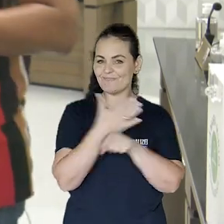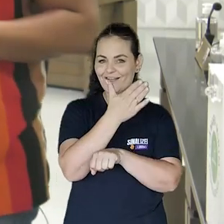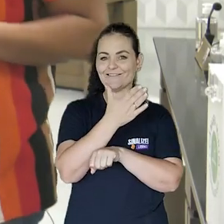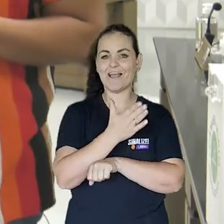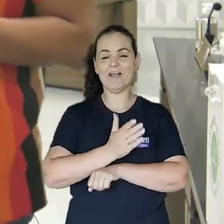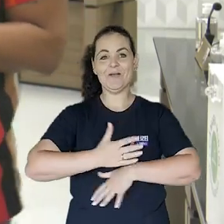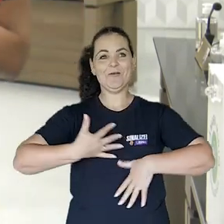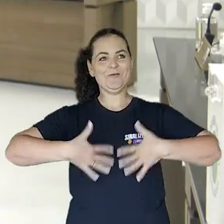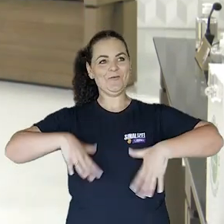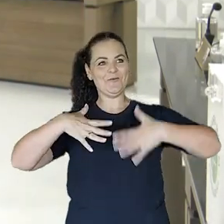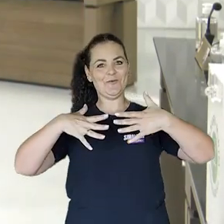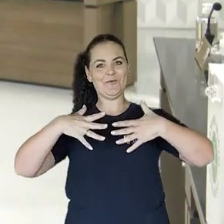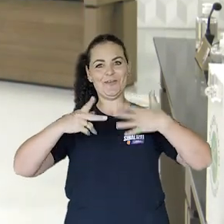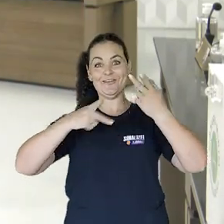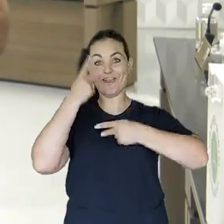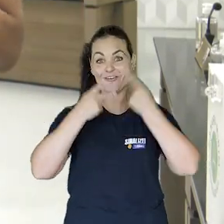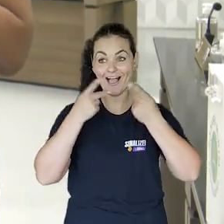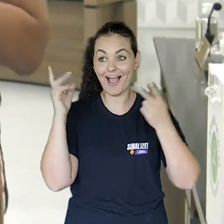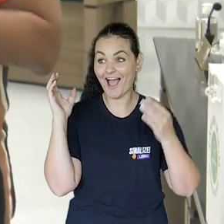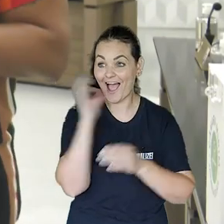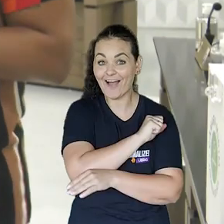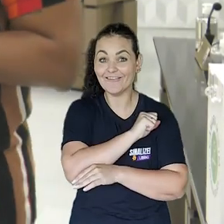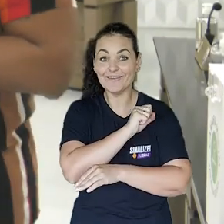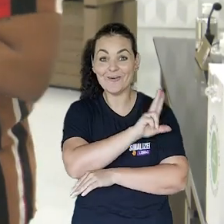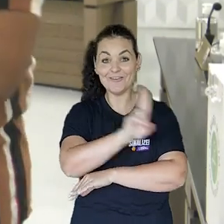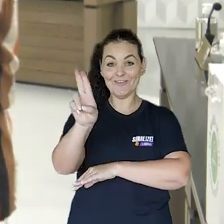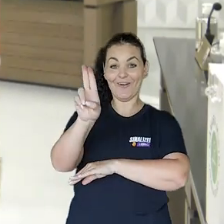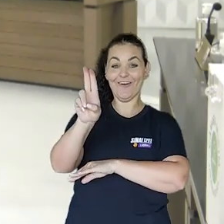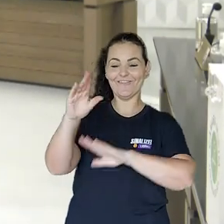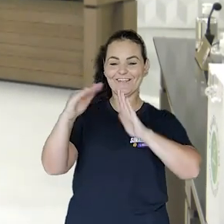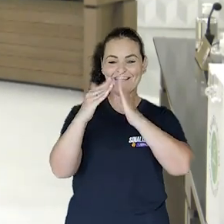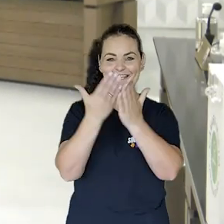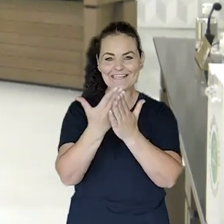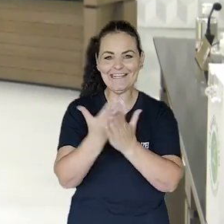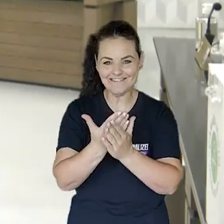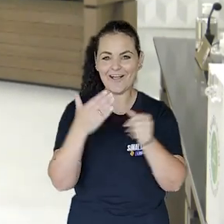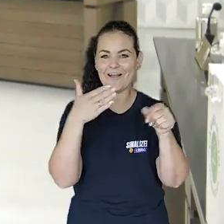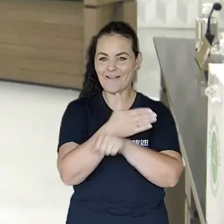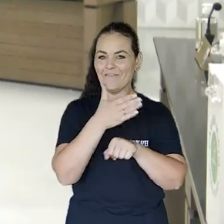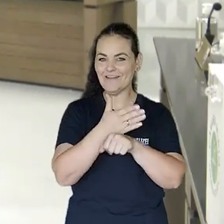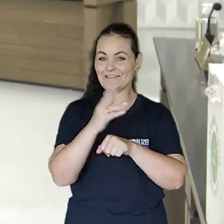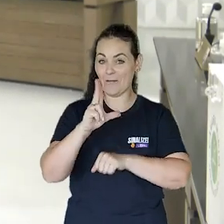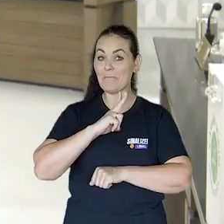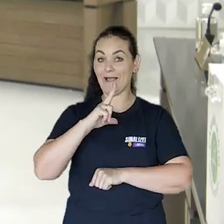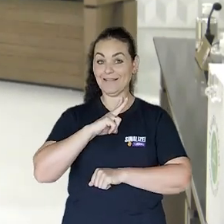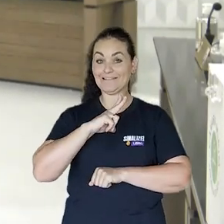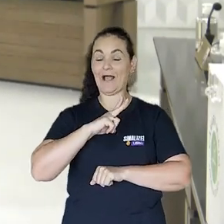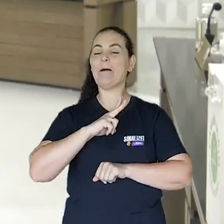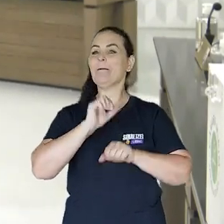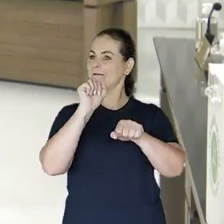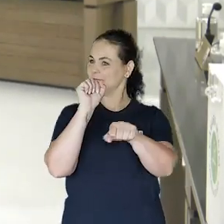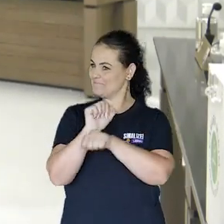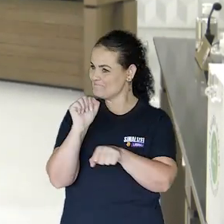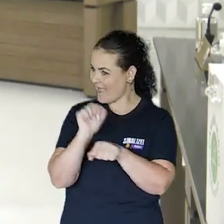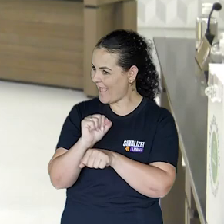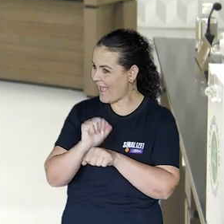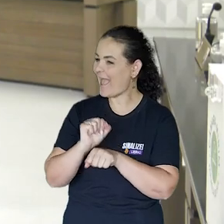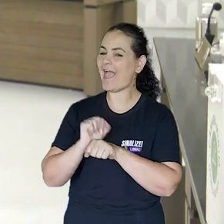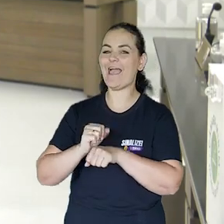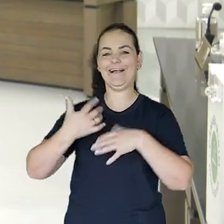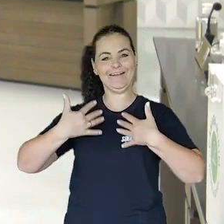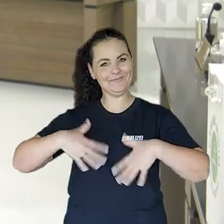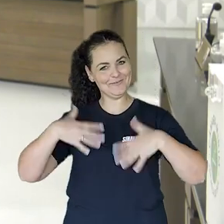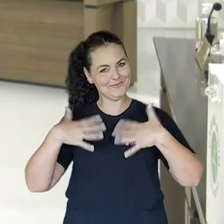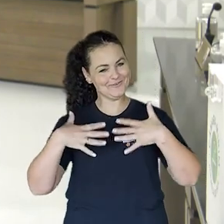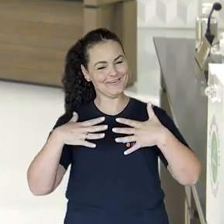anunciar, calma. Lembrando que o nosso programa é ao vivo e nós temos que gerar suspense. Suspense, para, né, quem está nos assistindo. Joel.